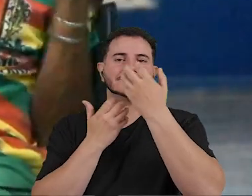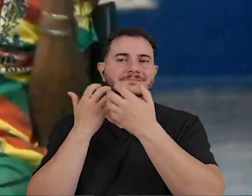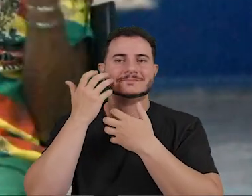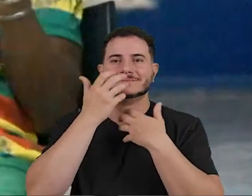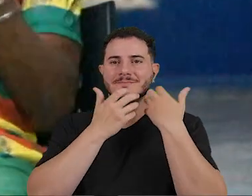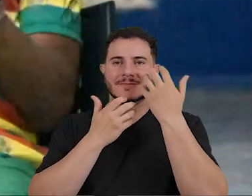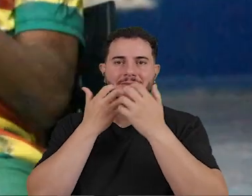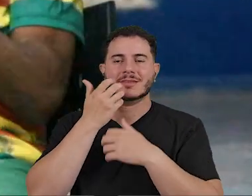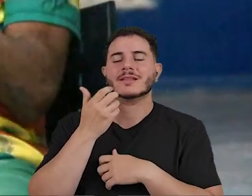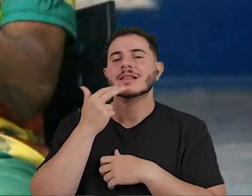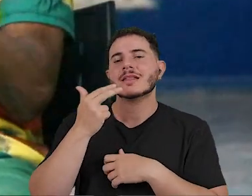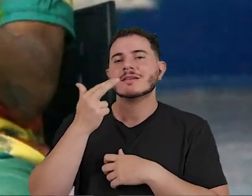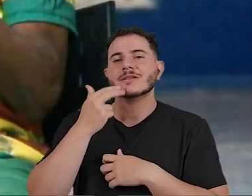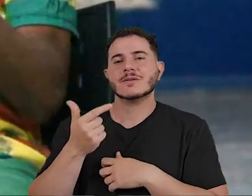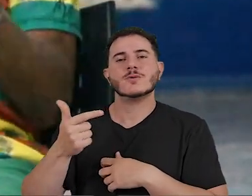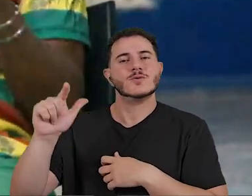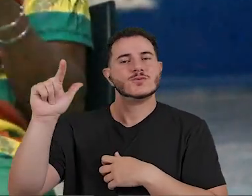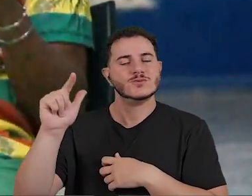badawe,